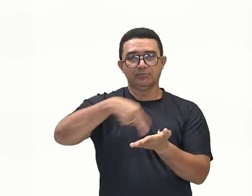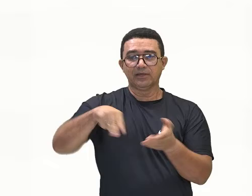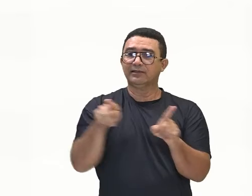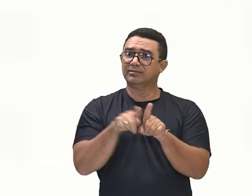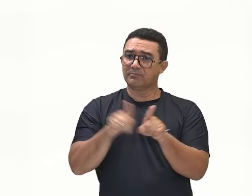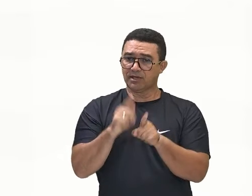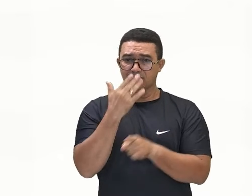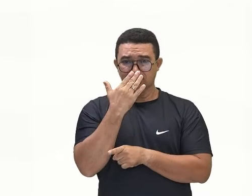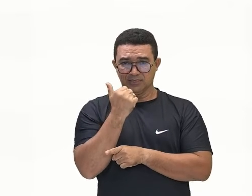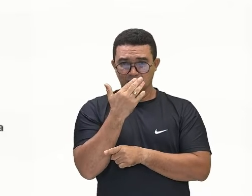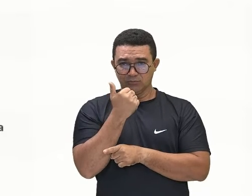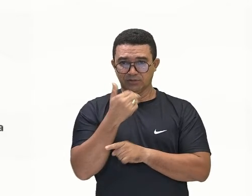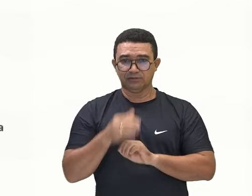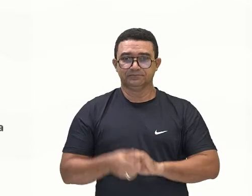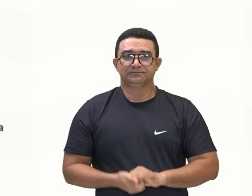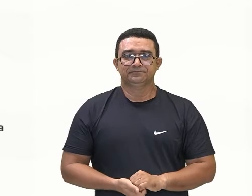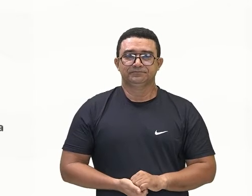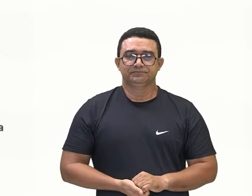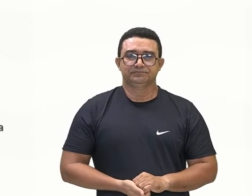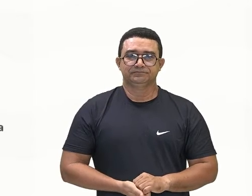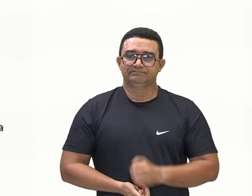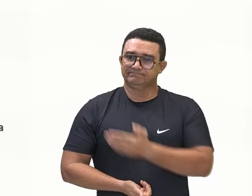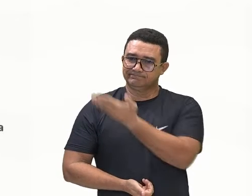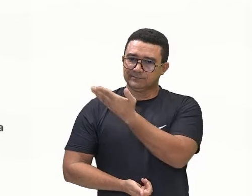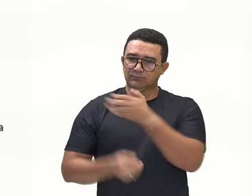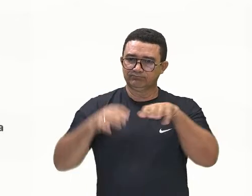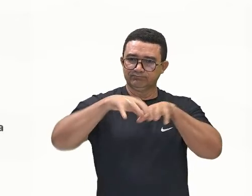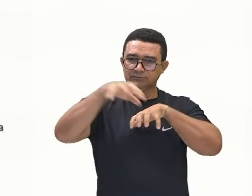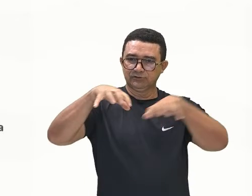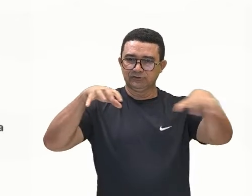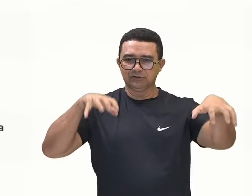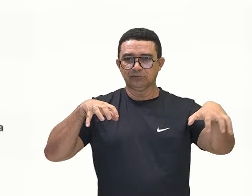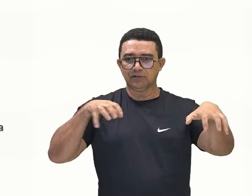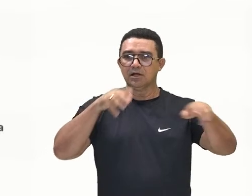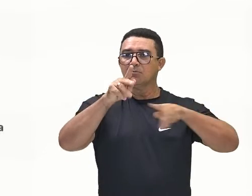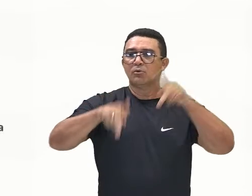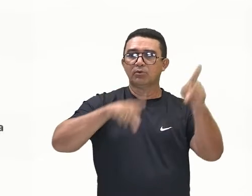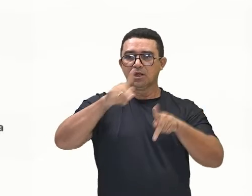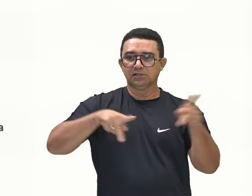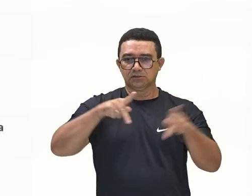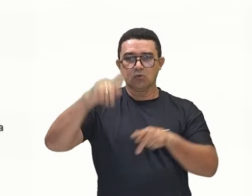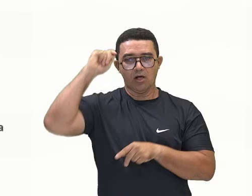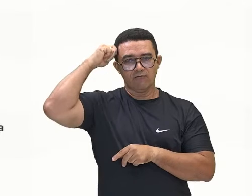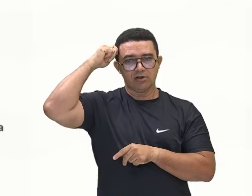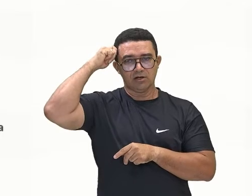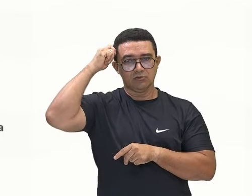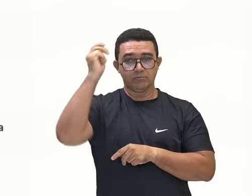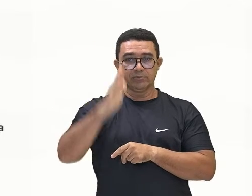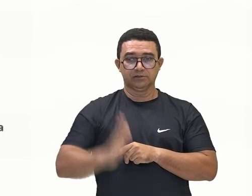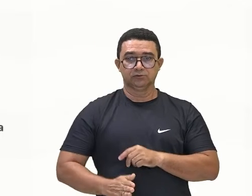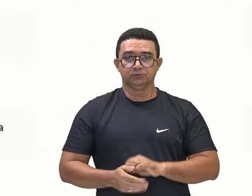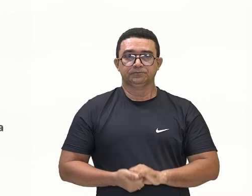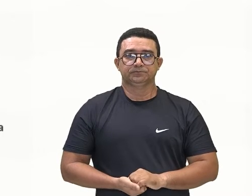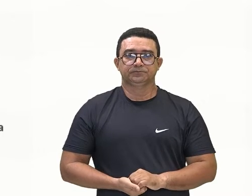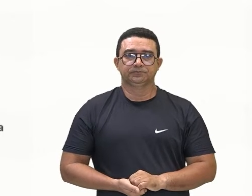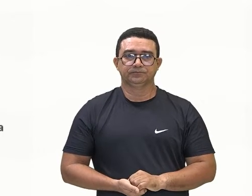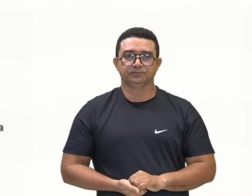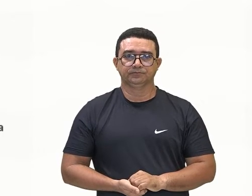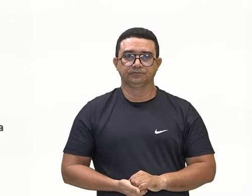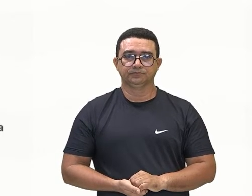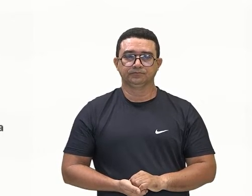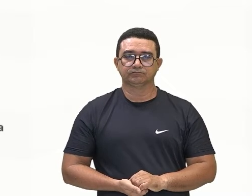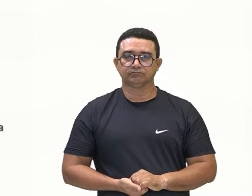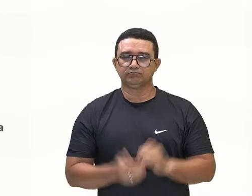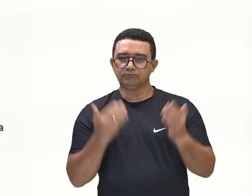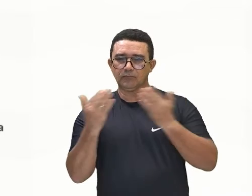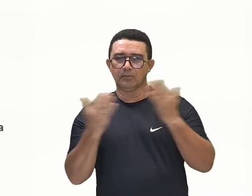culinária. Vamos verificar a questão da distribuição dessa população no nosso território. Mesma pesquisa, comparando os